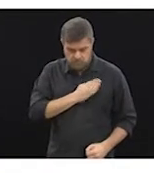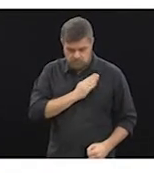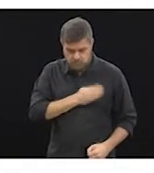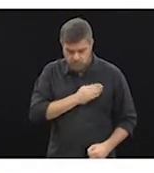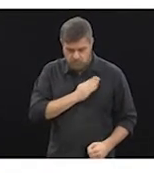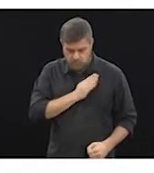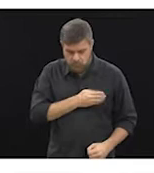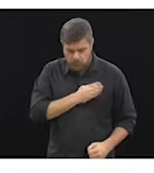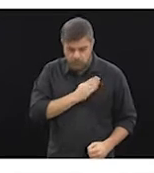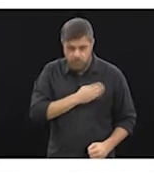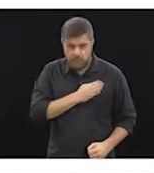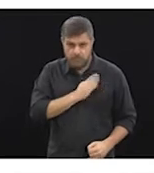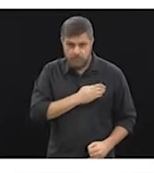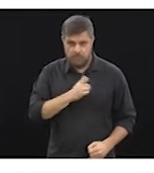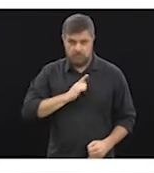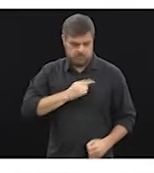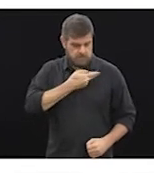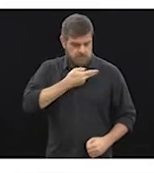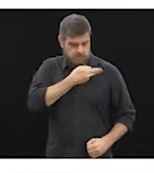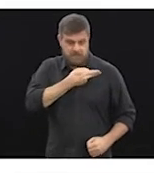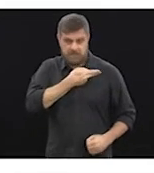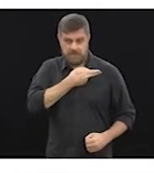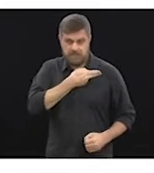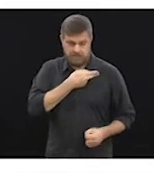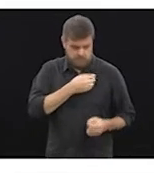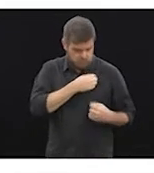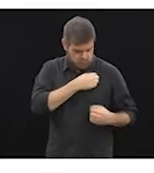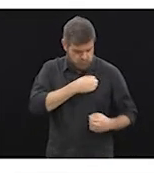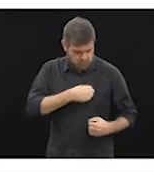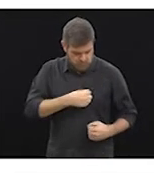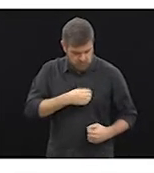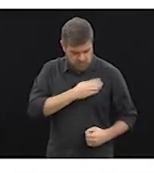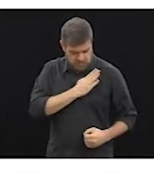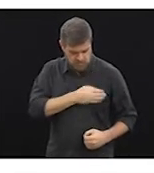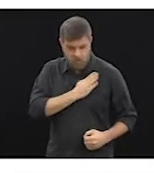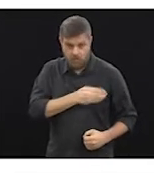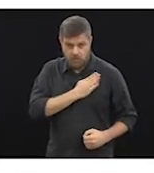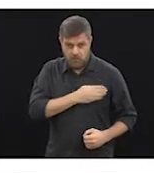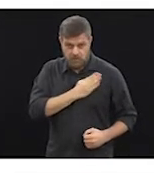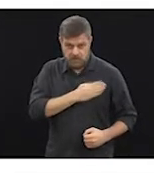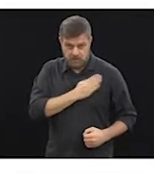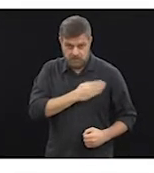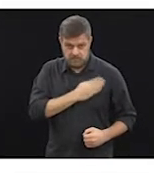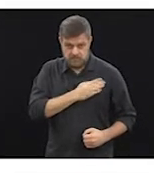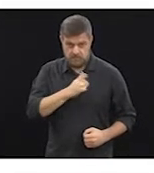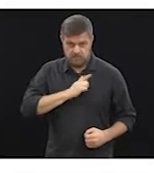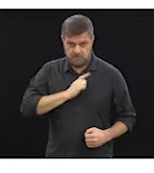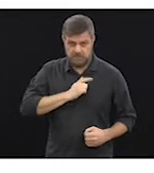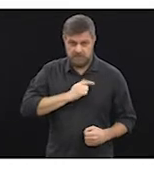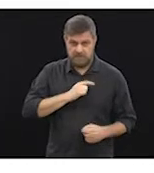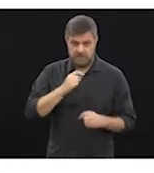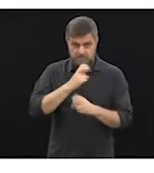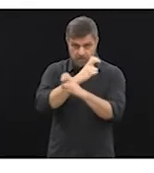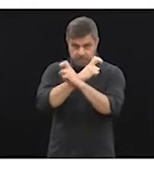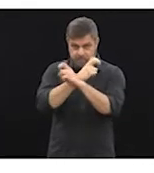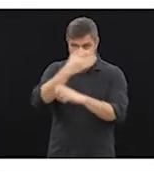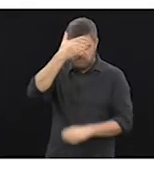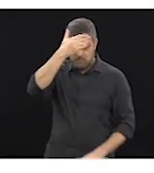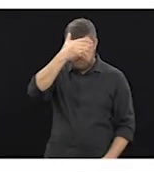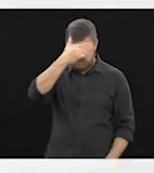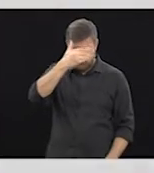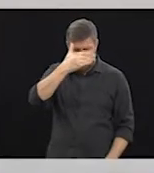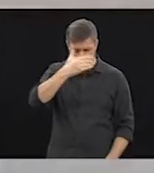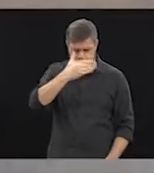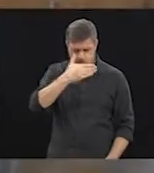o coração, eles entram através de uma veia e vão até o coração, é levado através do raio-x, o médico